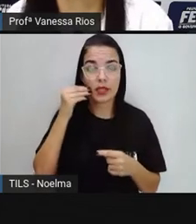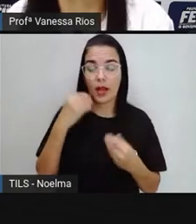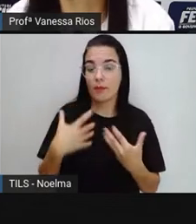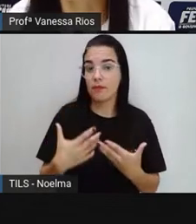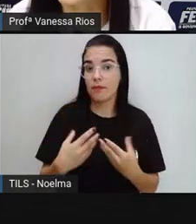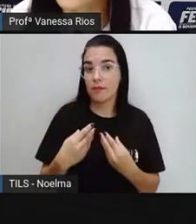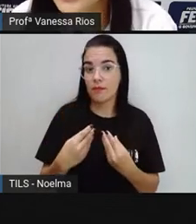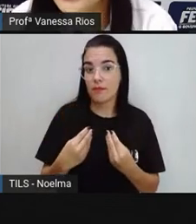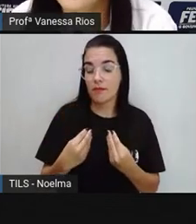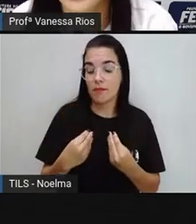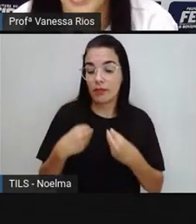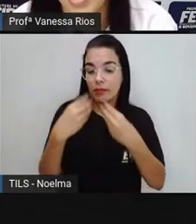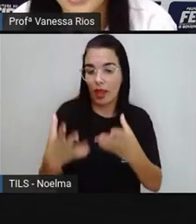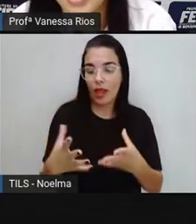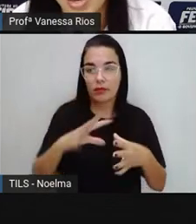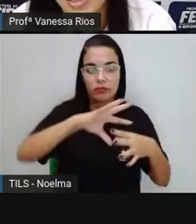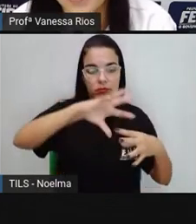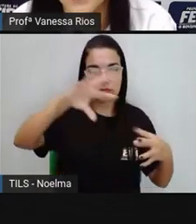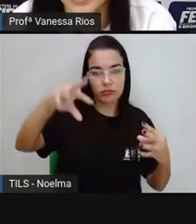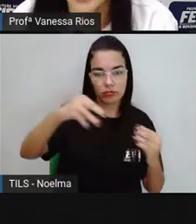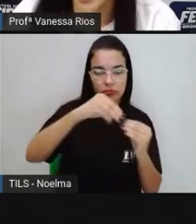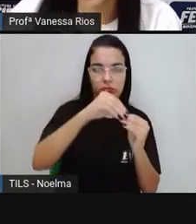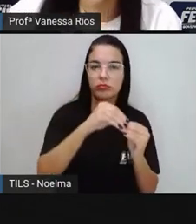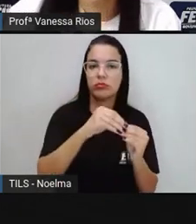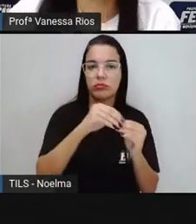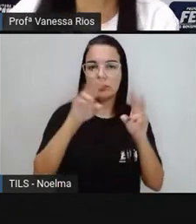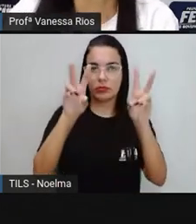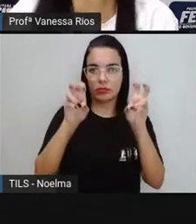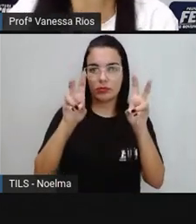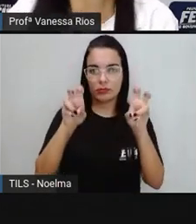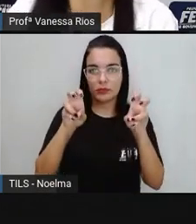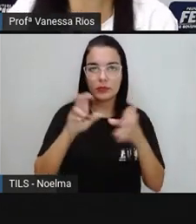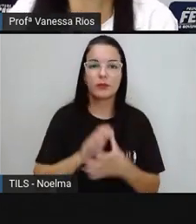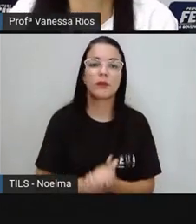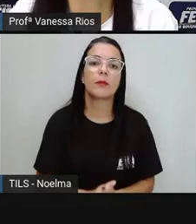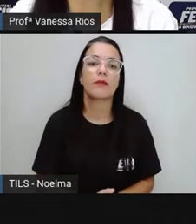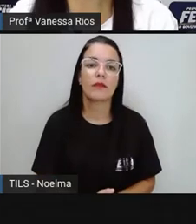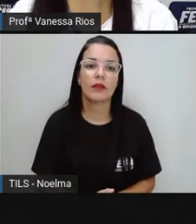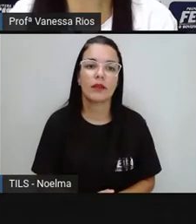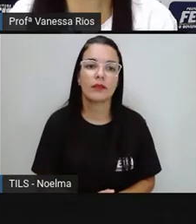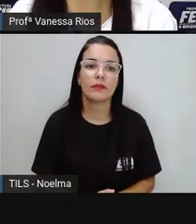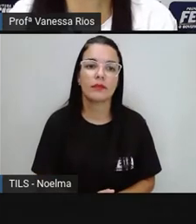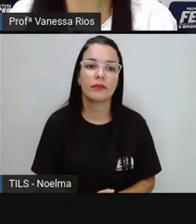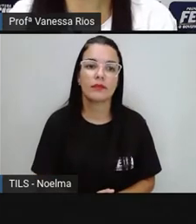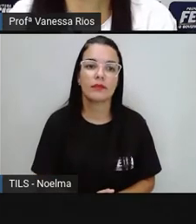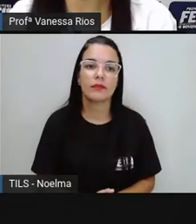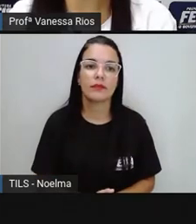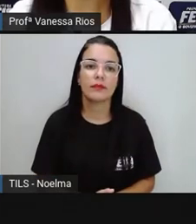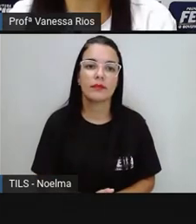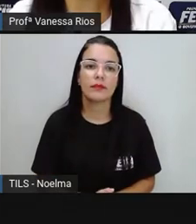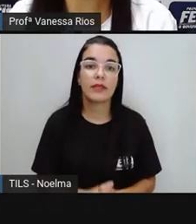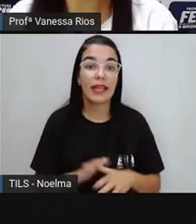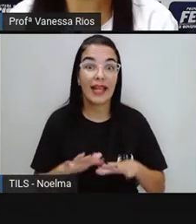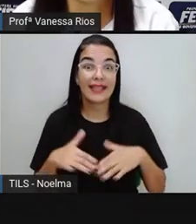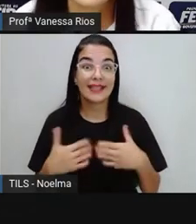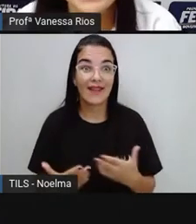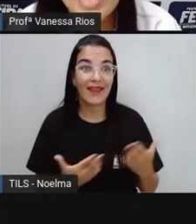sendo assunto da resenha, certo? E aí nós estamos falando da